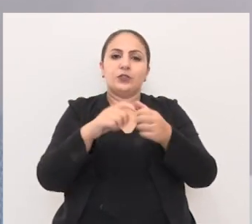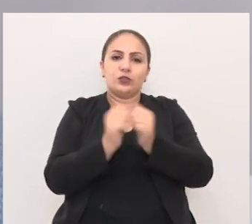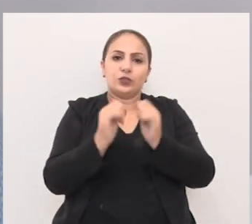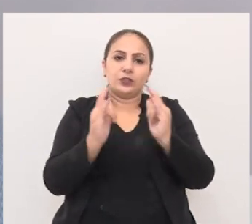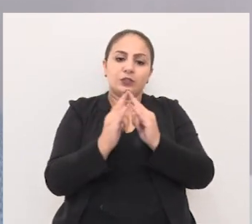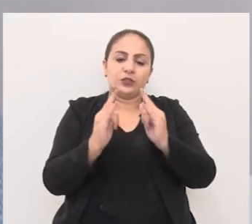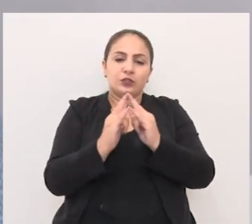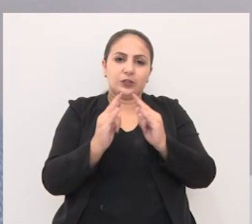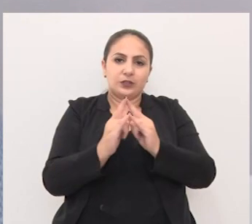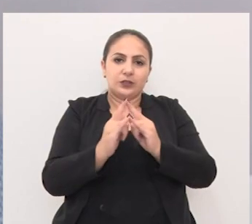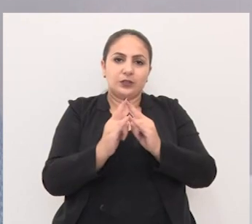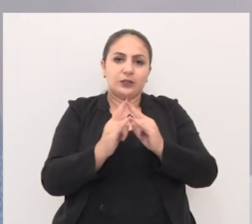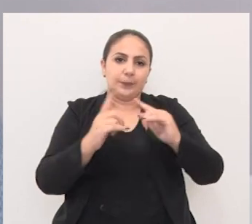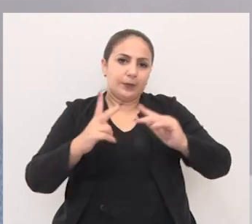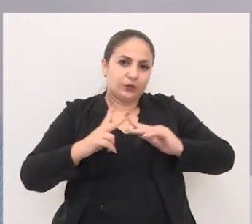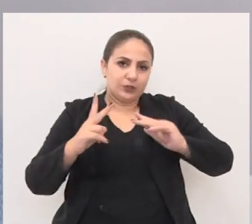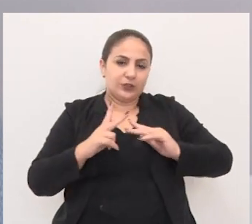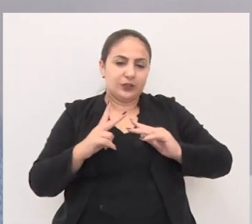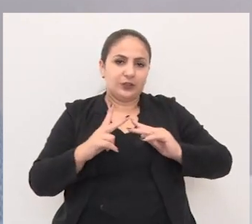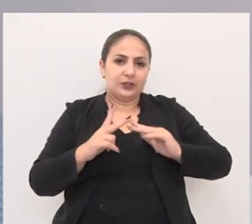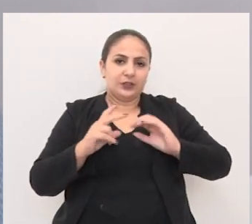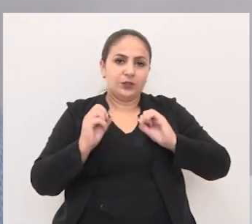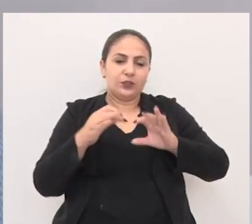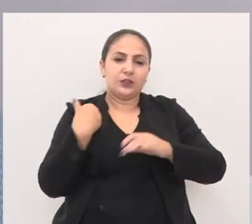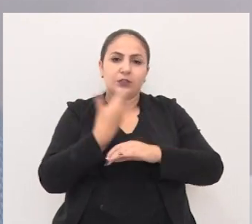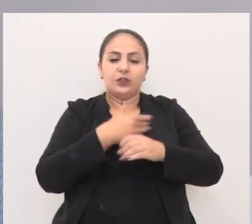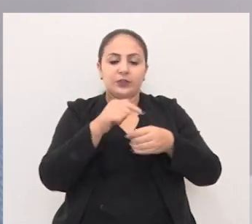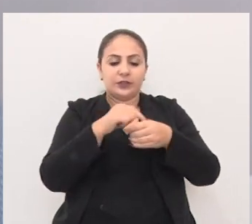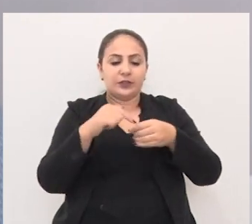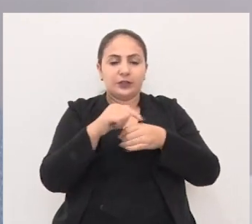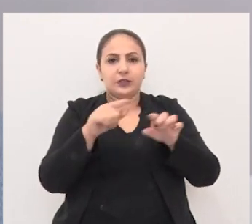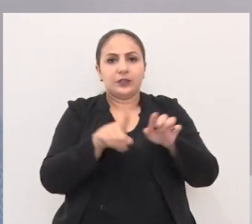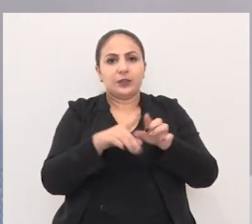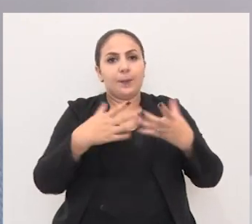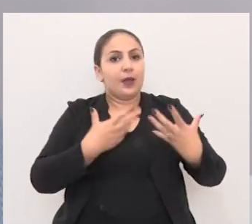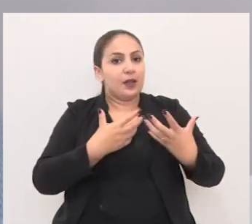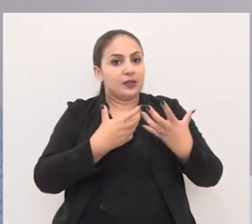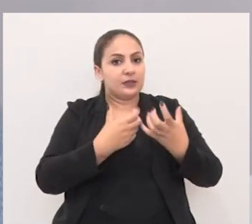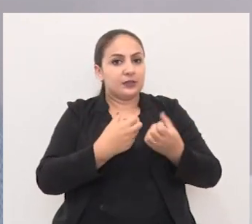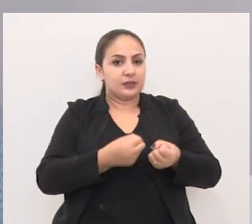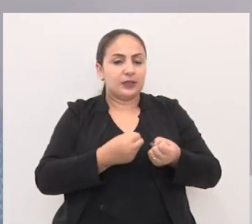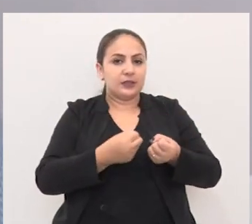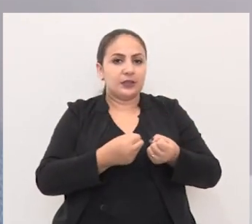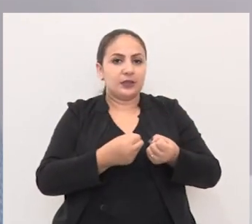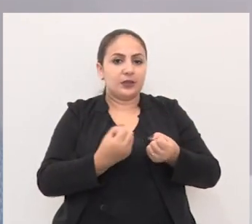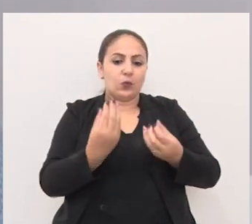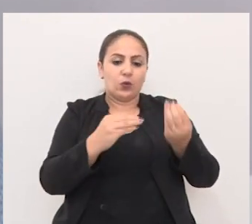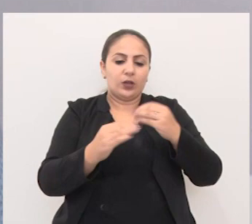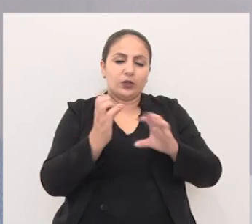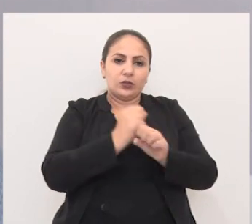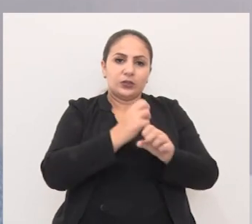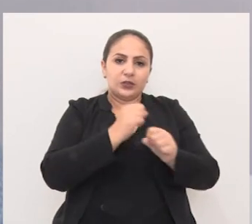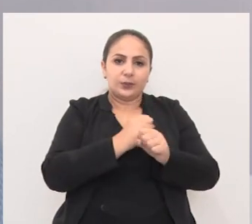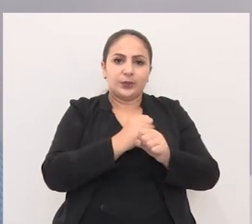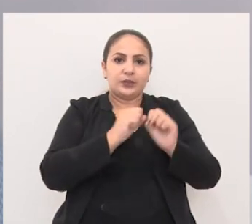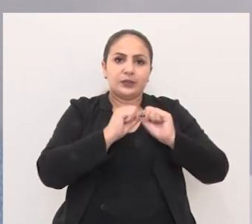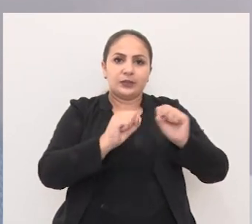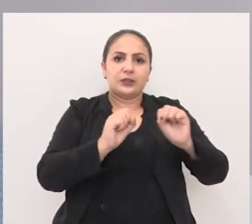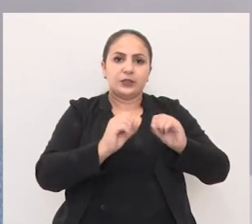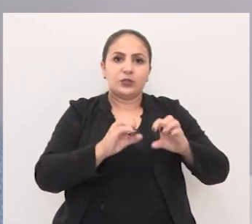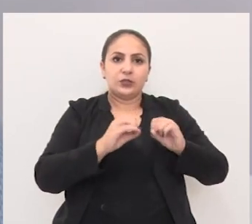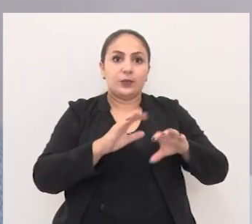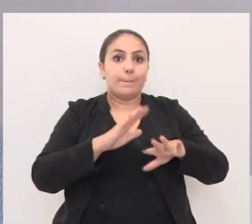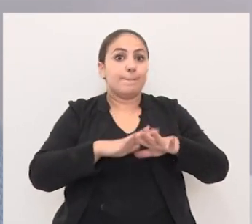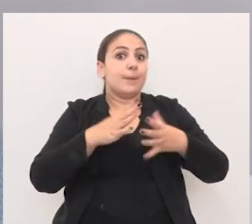com as instituições privadas, particulares de ensino aqui da nossa cidade, e de aceitar também incluir no orçamento da Secretaria de Educação, que é o